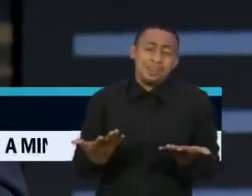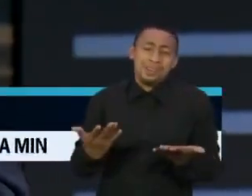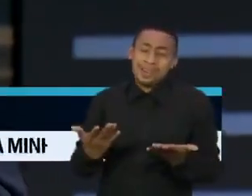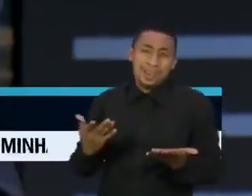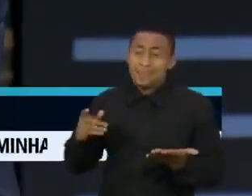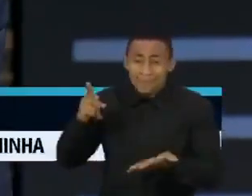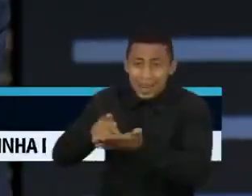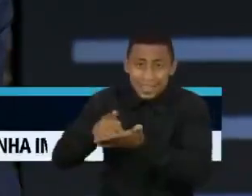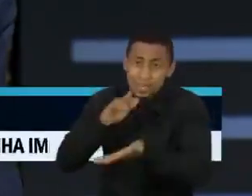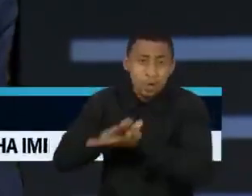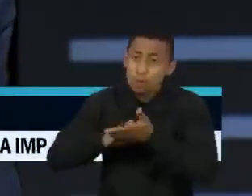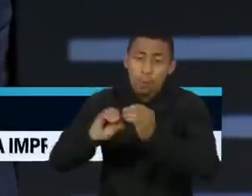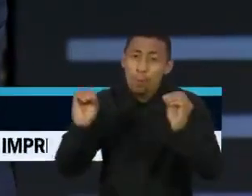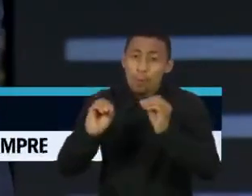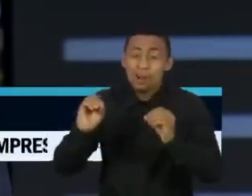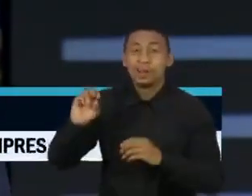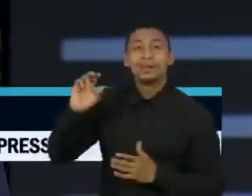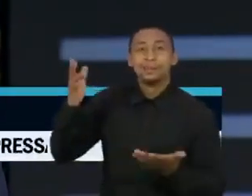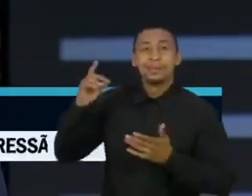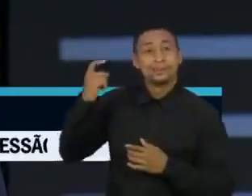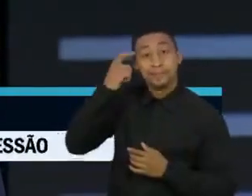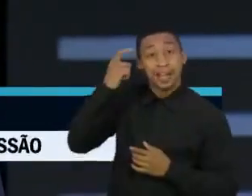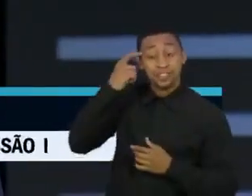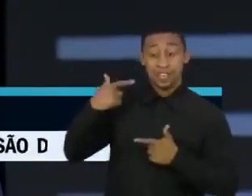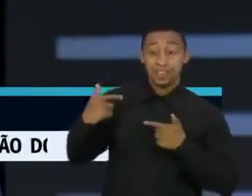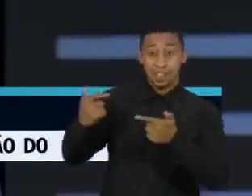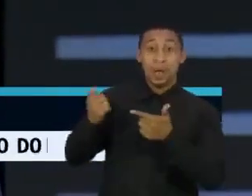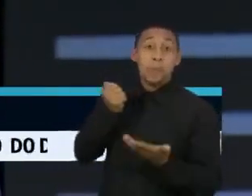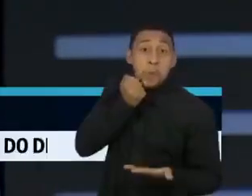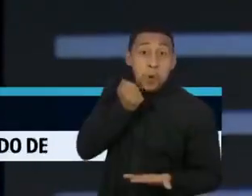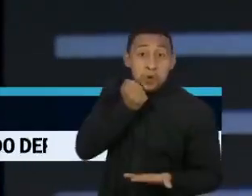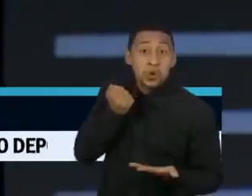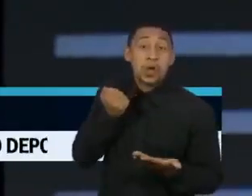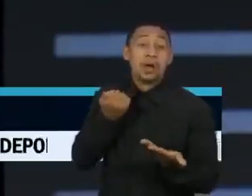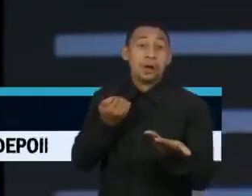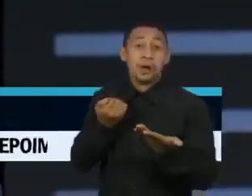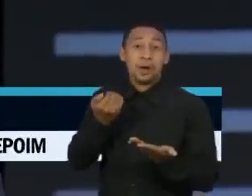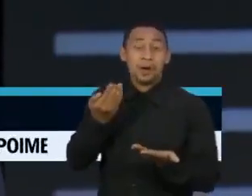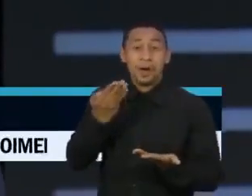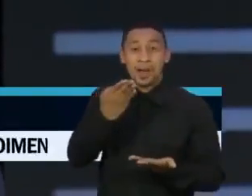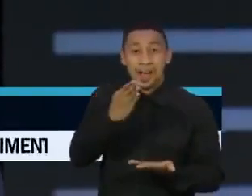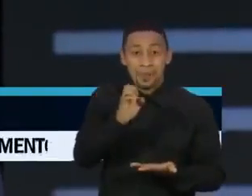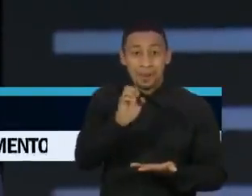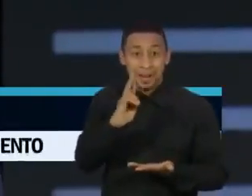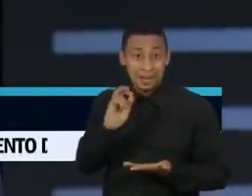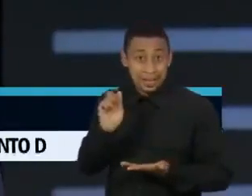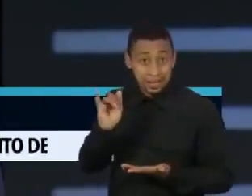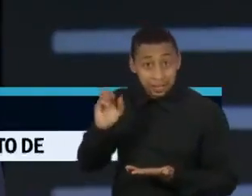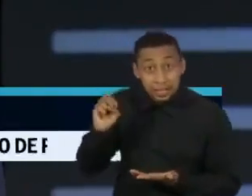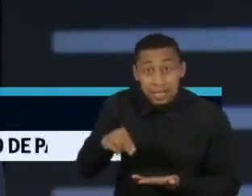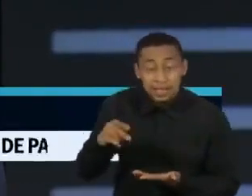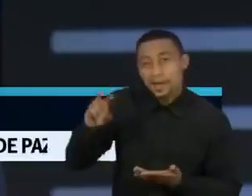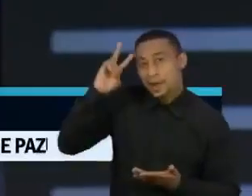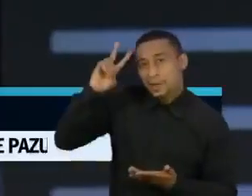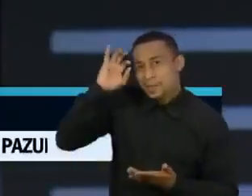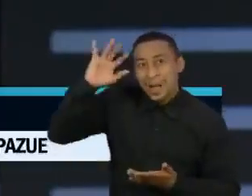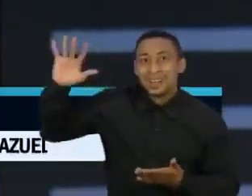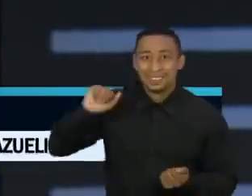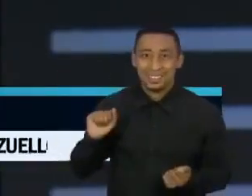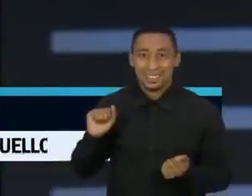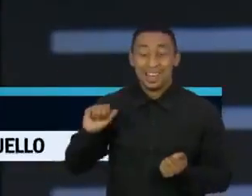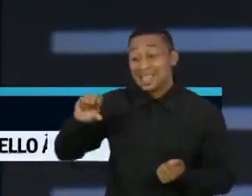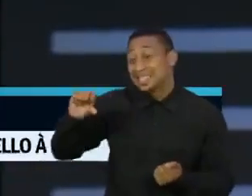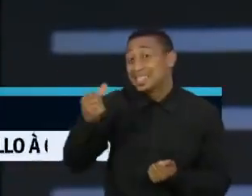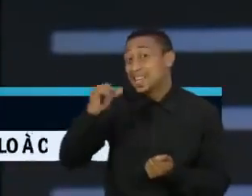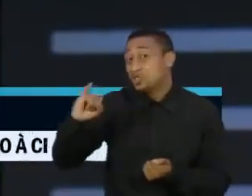imagino esse homem na batalha de Stalingrado na batalha de Moscou na batalha de Berlim Imagina ele na invasão dia seis de Junho